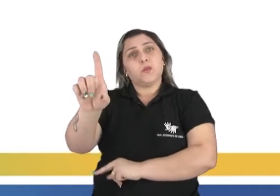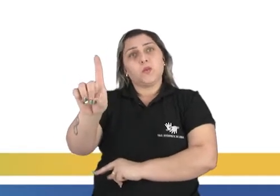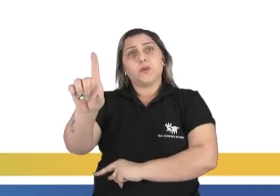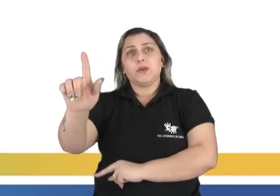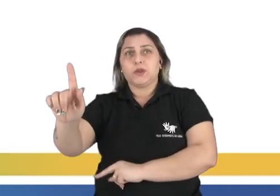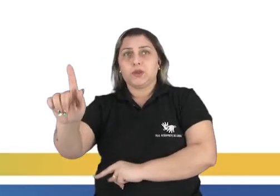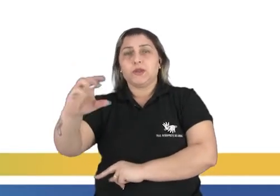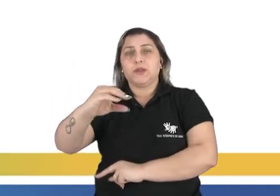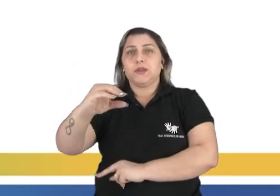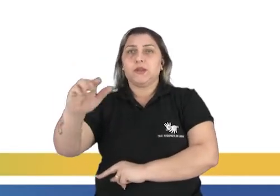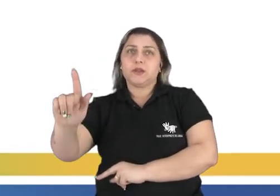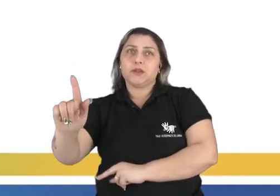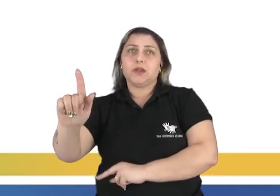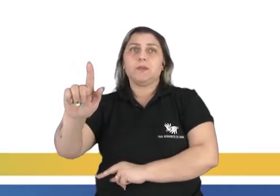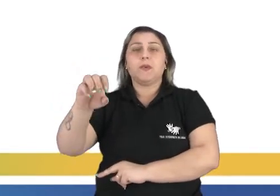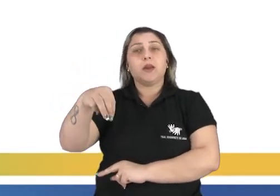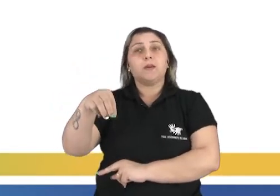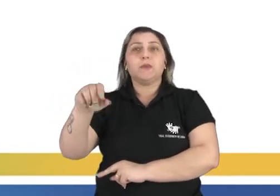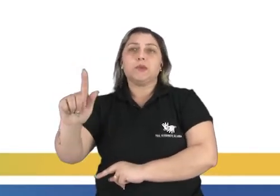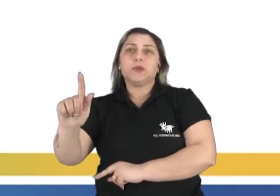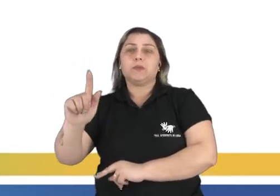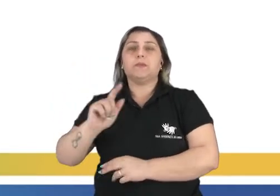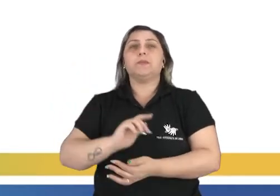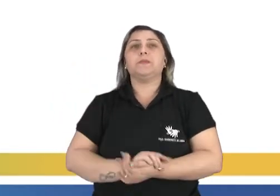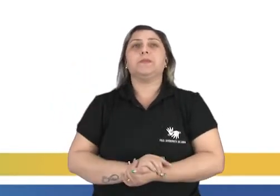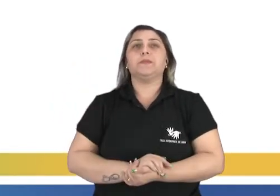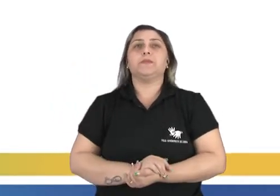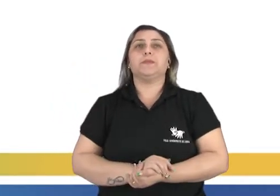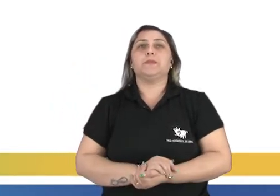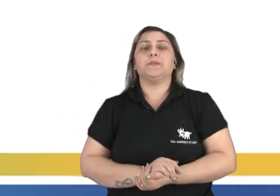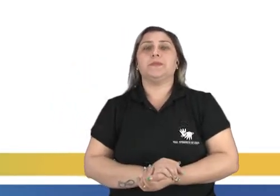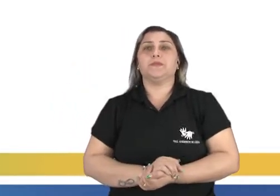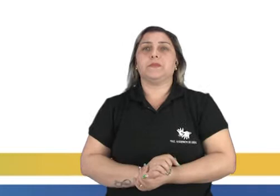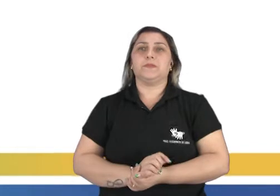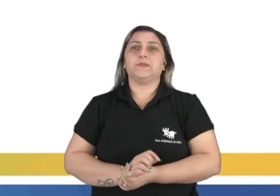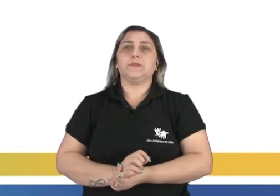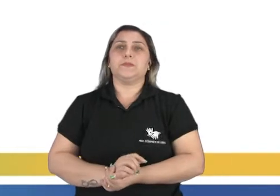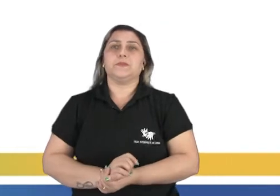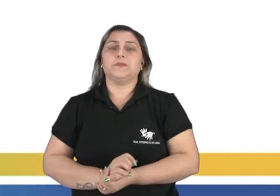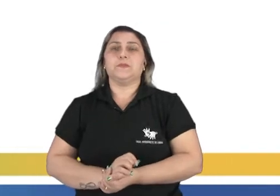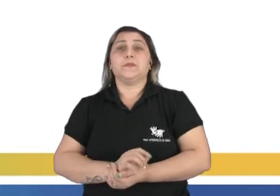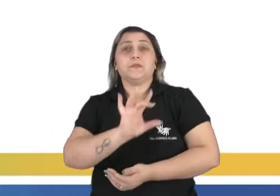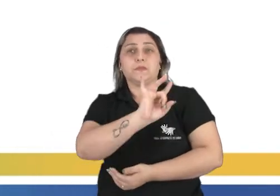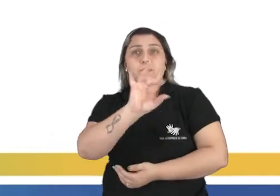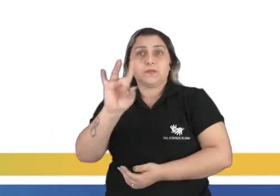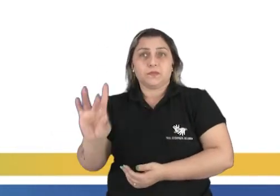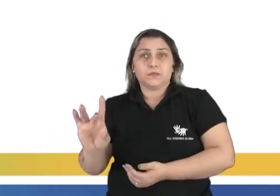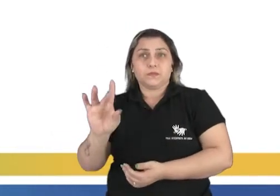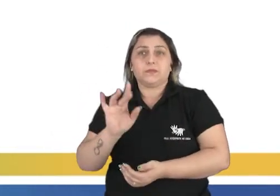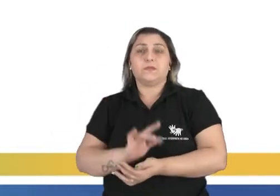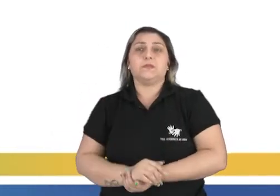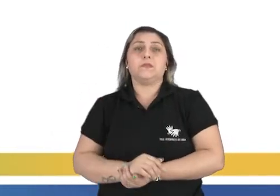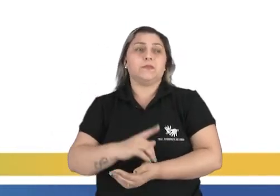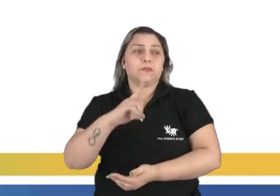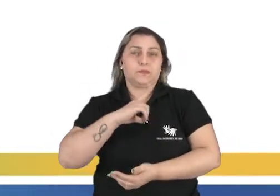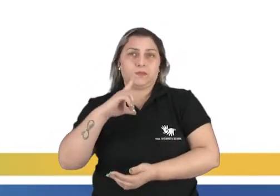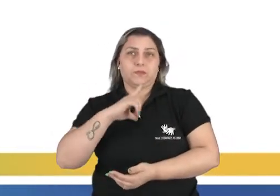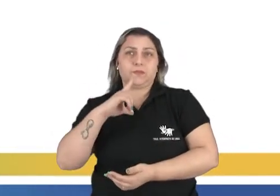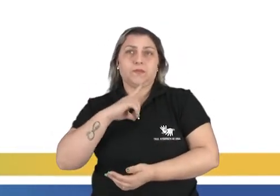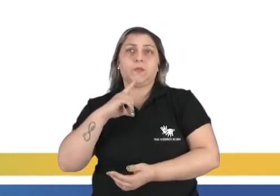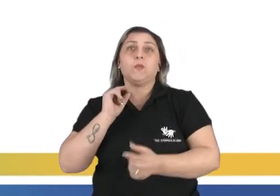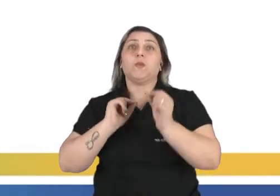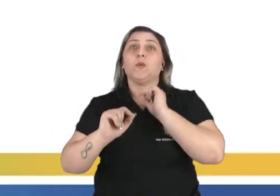seja, é o decigrama, o centigrama e o miligrama. Para cada uma dessas unidades possui um